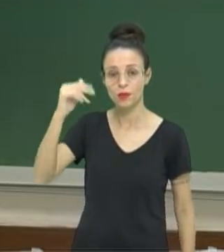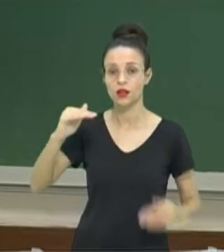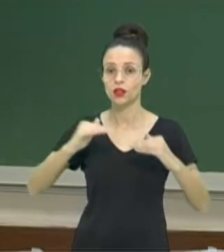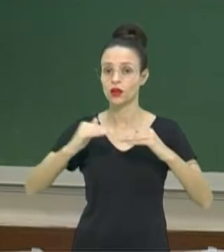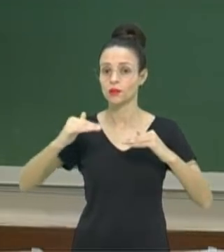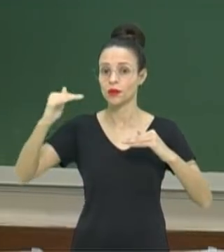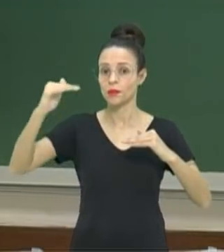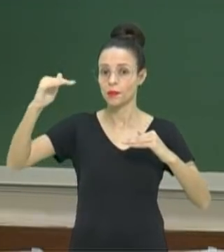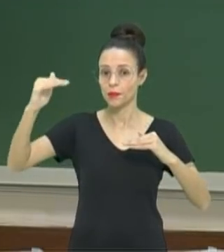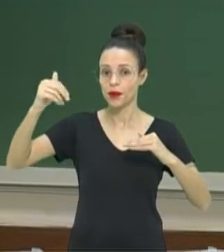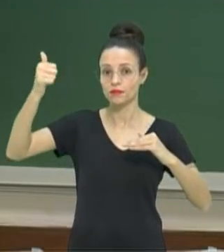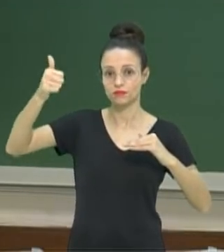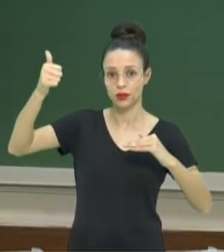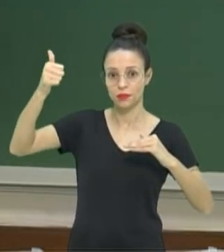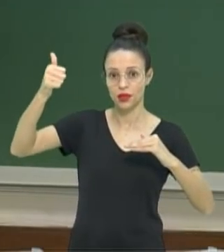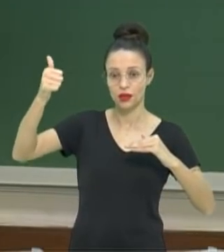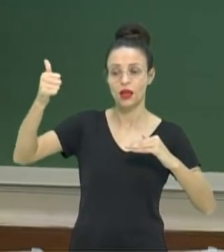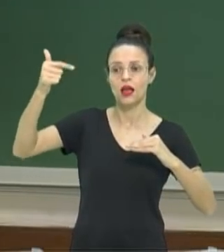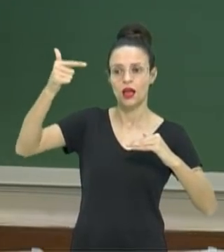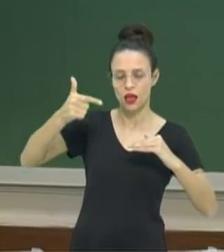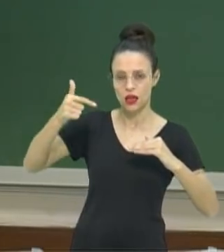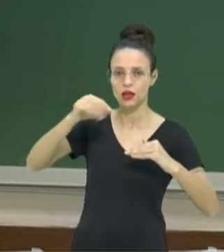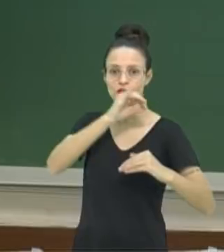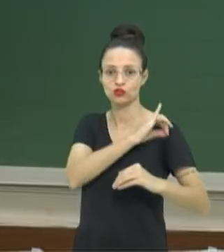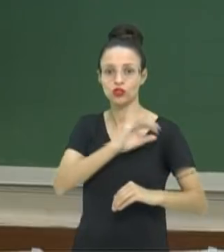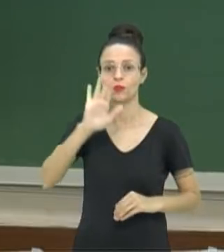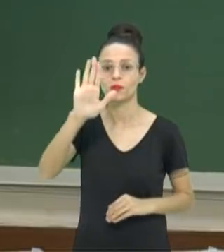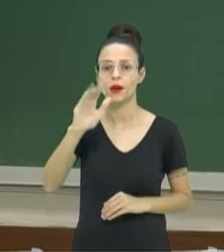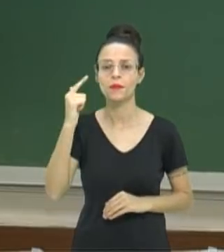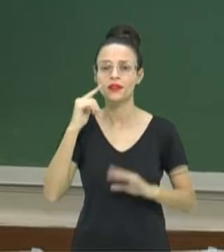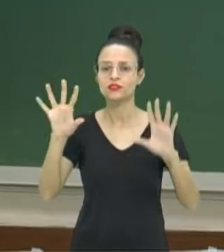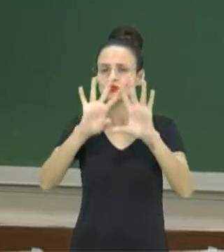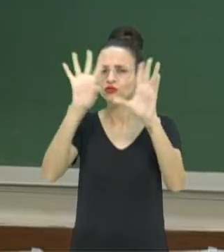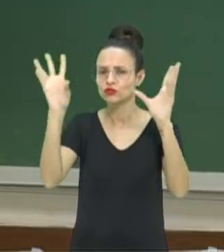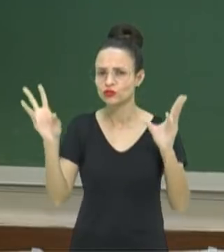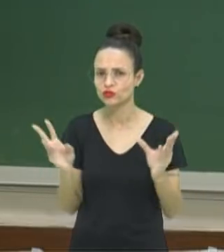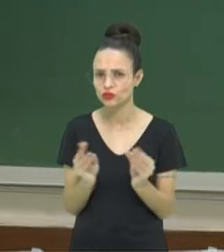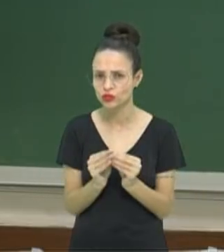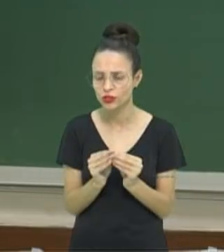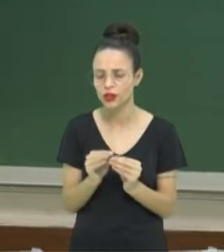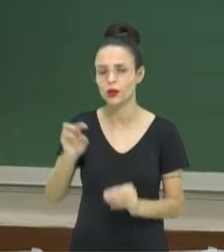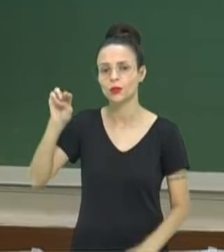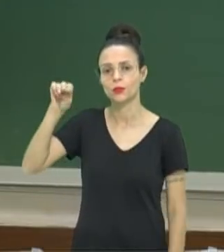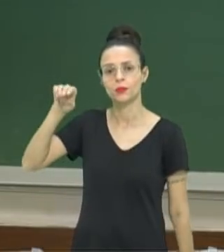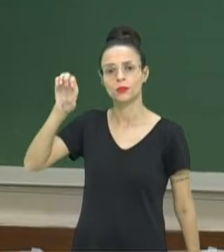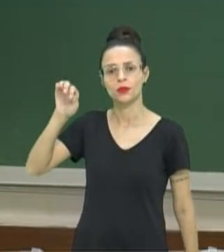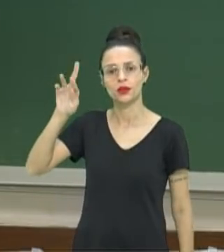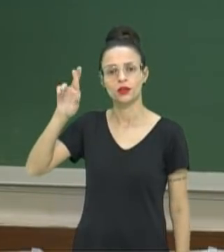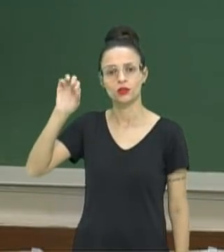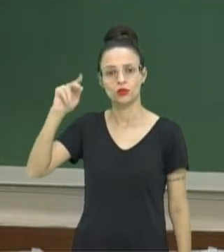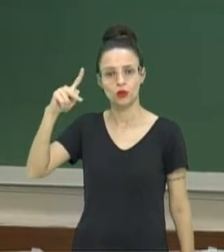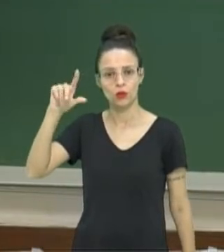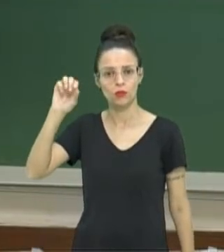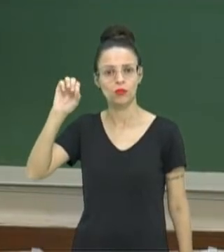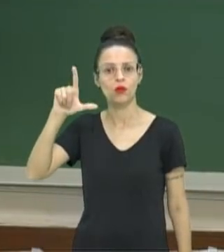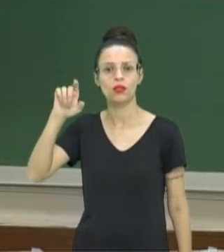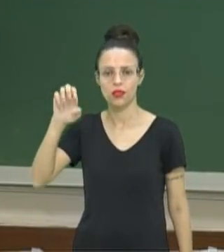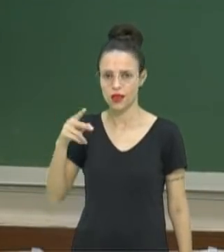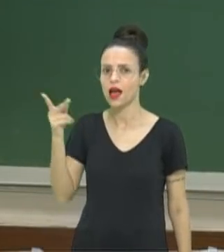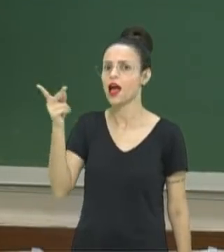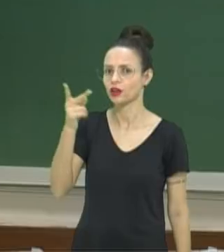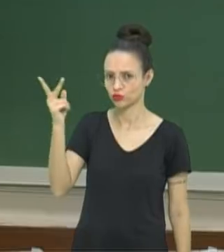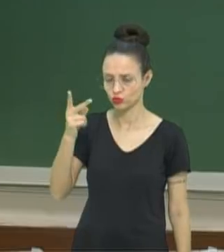hierarquia acima do Rio de Janeiro. Mas quando eu penso no geral na ideia de metrópoles, as duas são